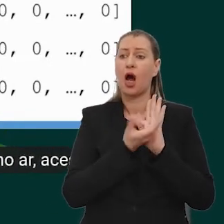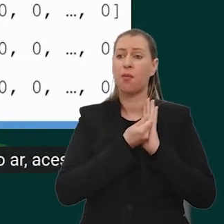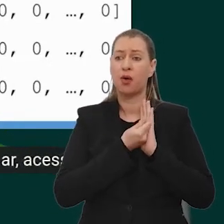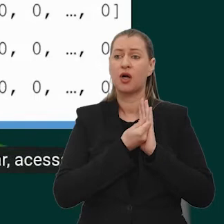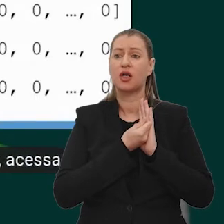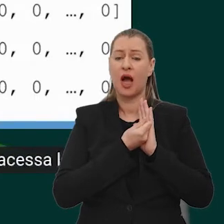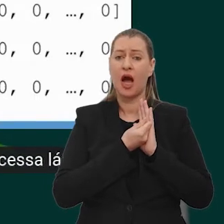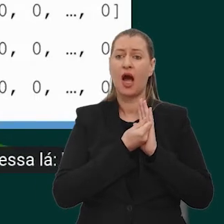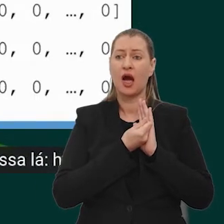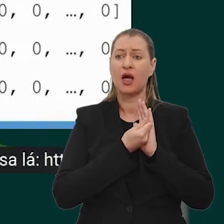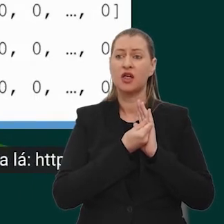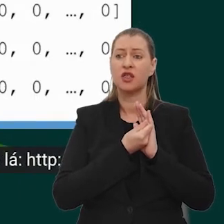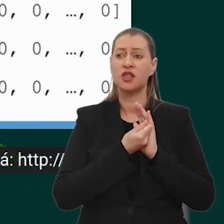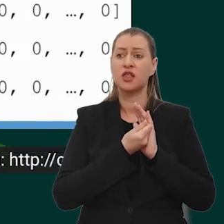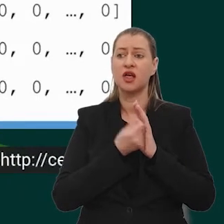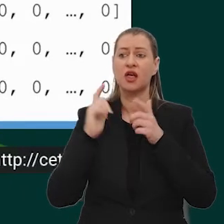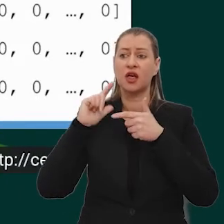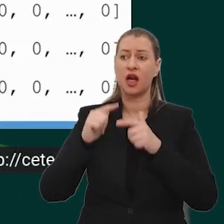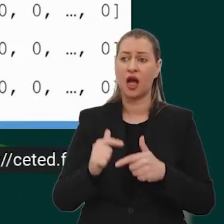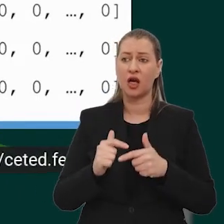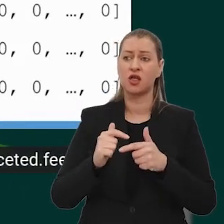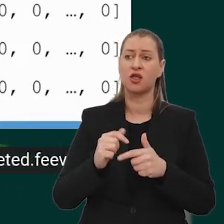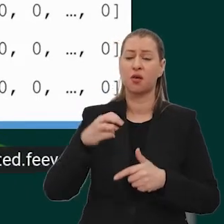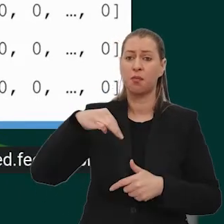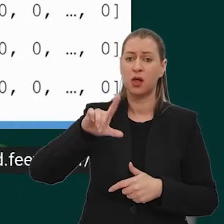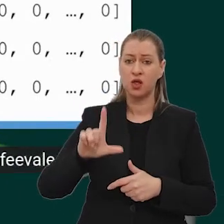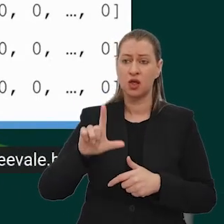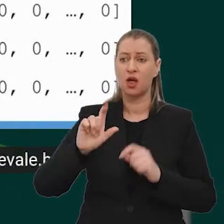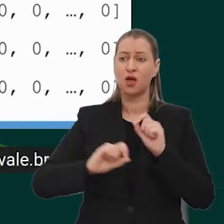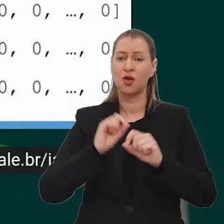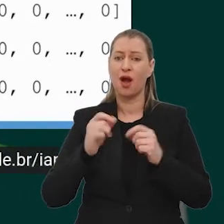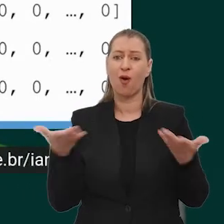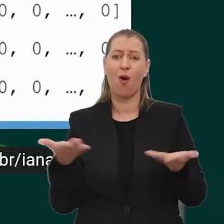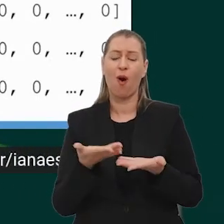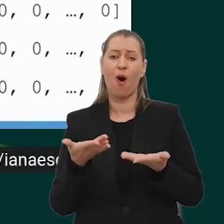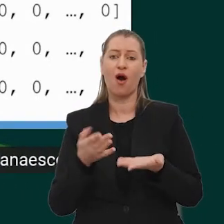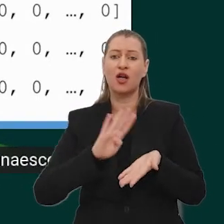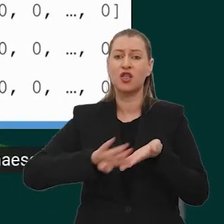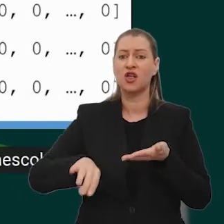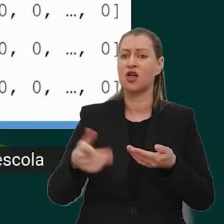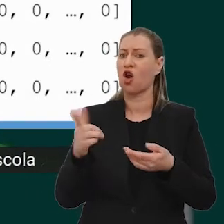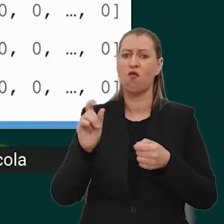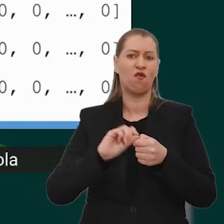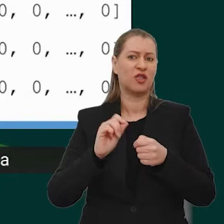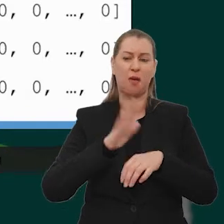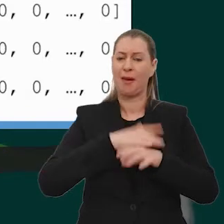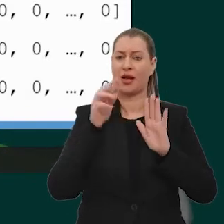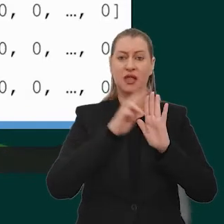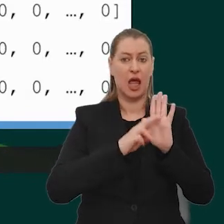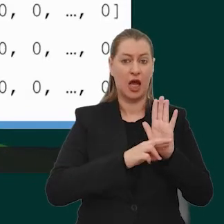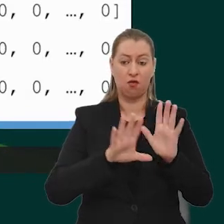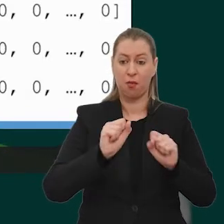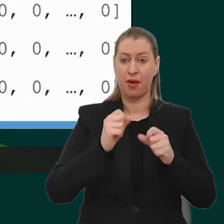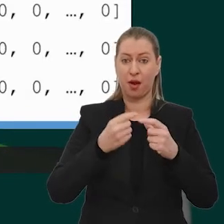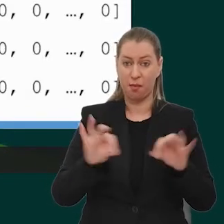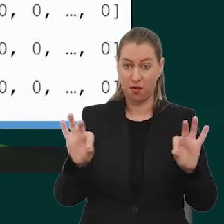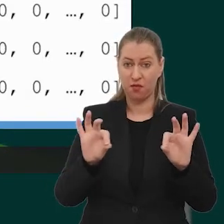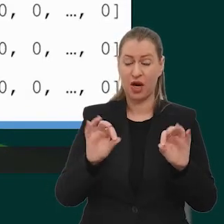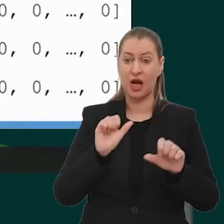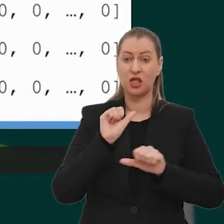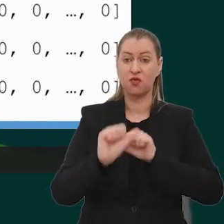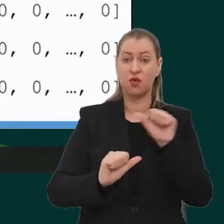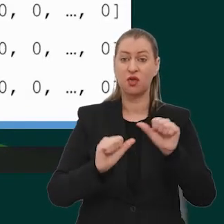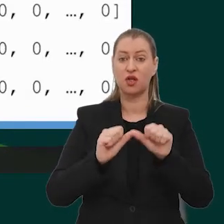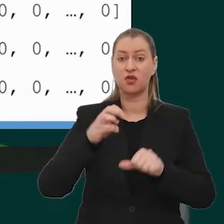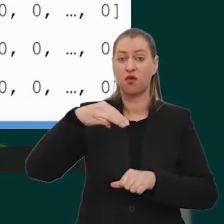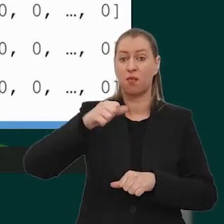manual. Opa, não vou mais fazer nenhuma regra. Agora eu vou pegar a minha frase, vou transformar numa